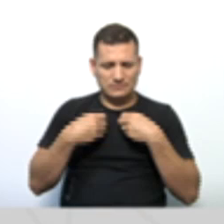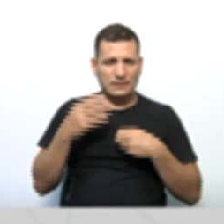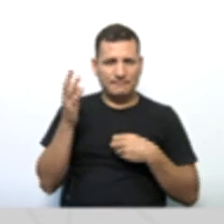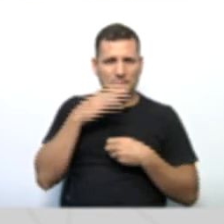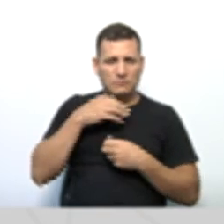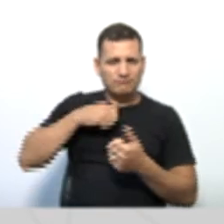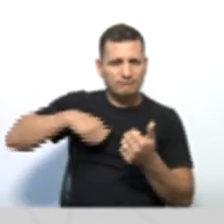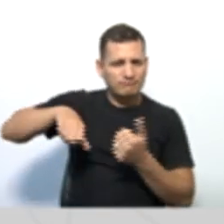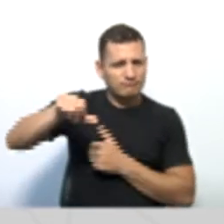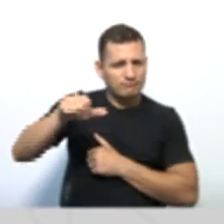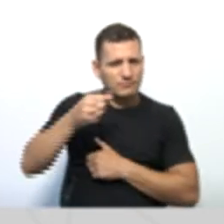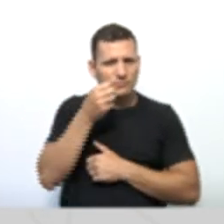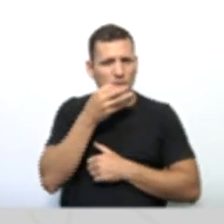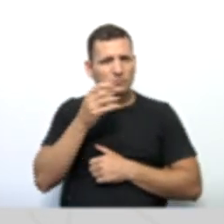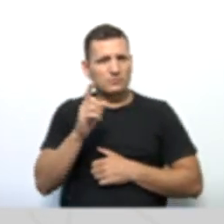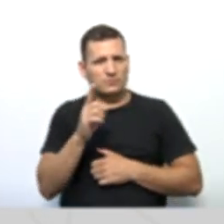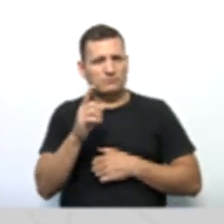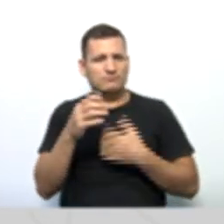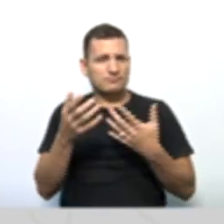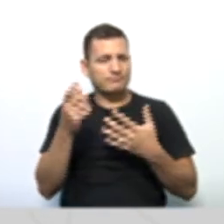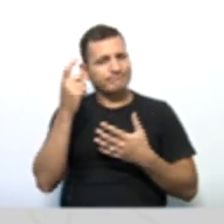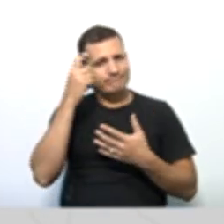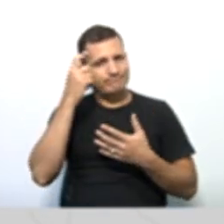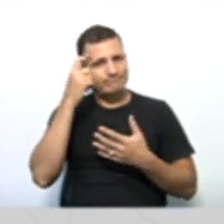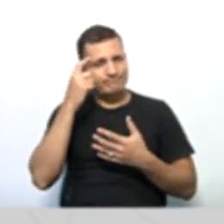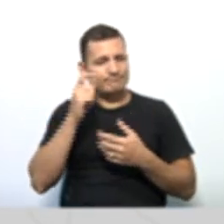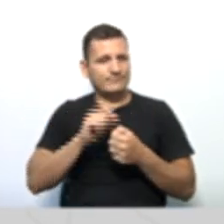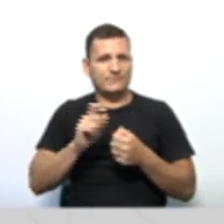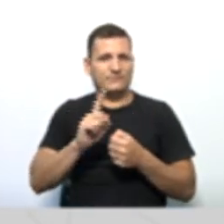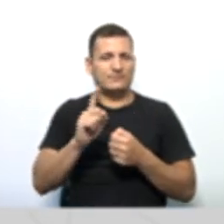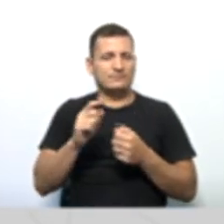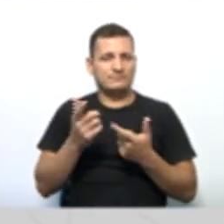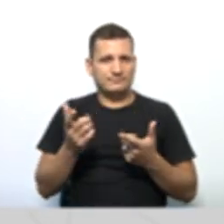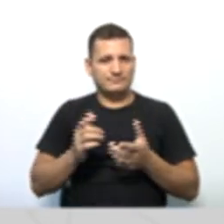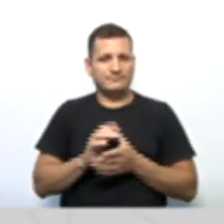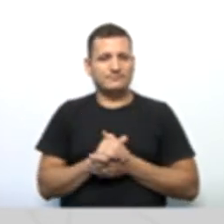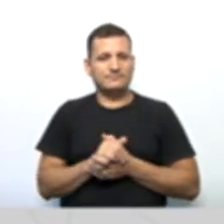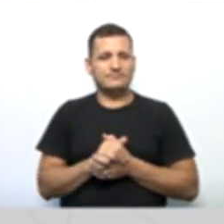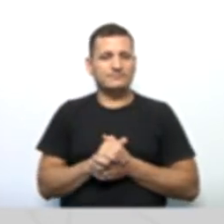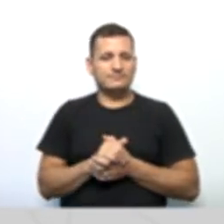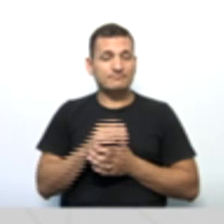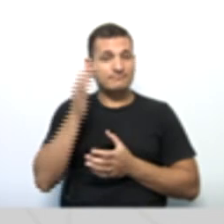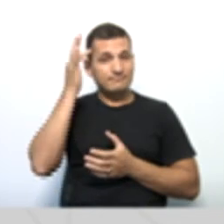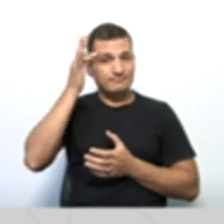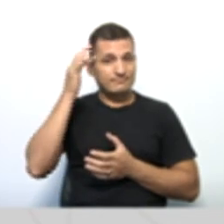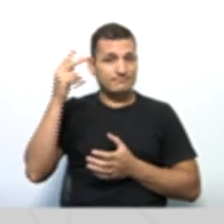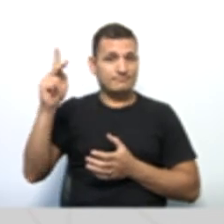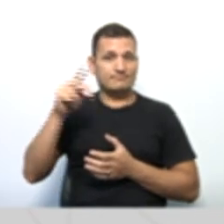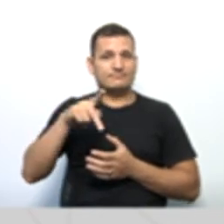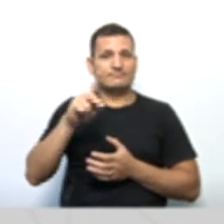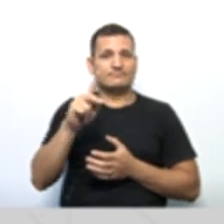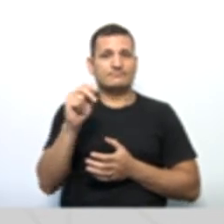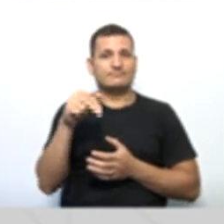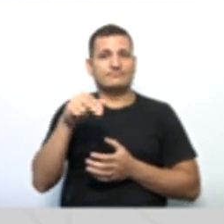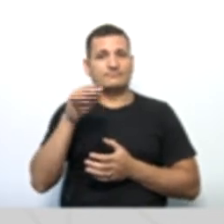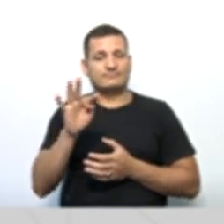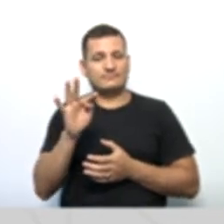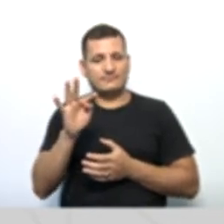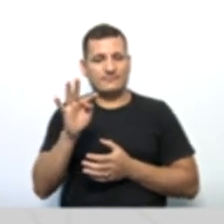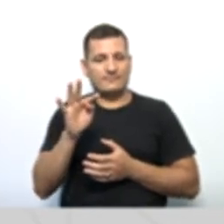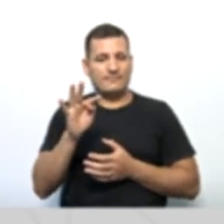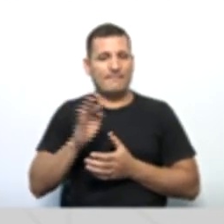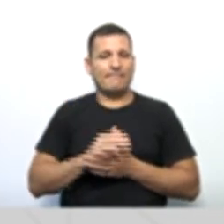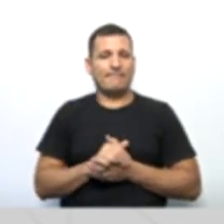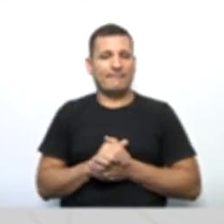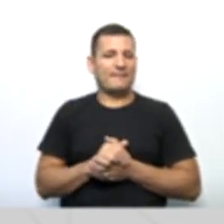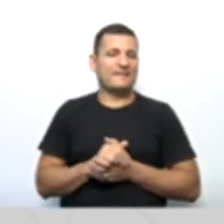você. Descobriram de onde que surgiu essa ideia? Foi daqui. Foi da filosofia de Kant. Viram como filosofia, como a ética